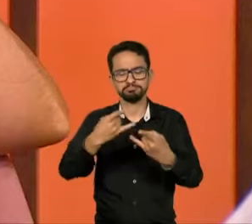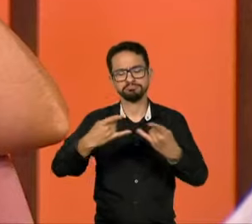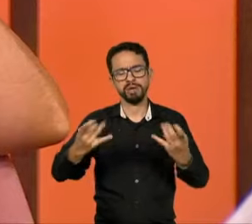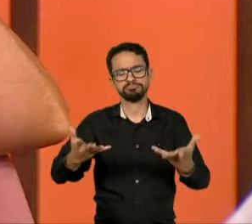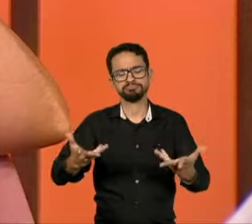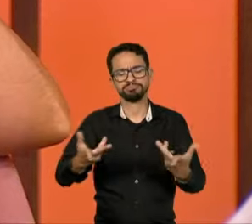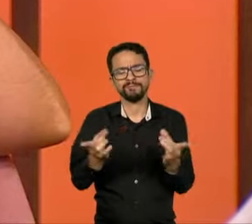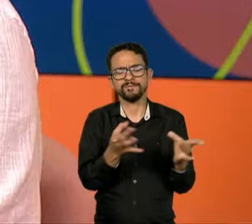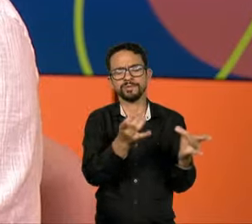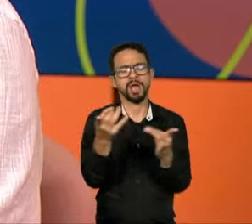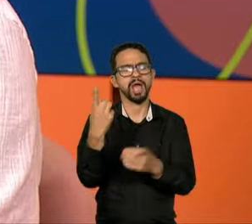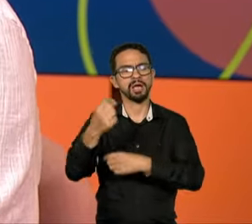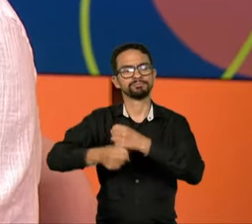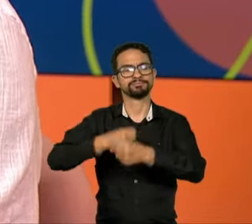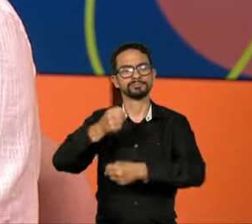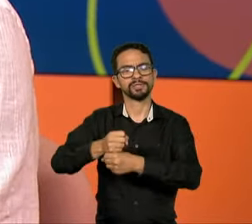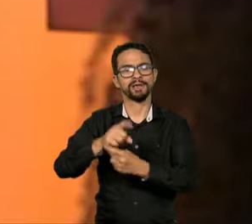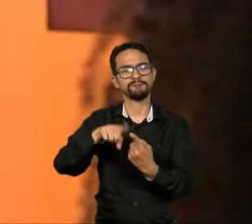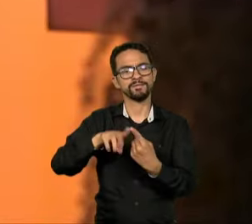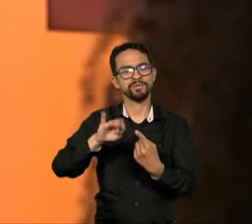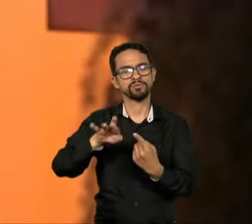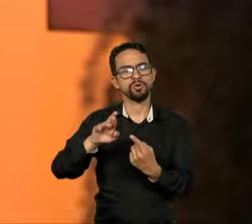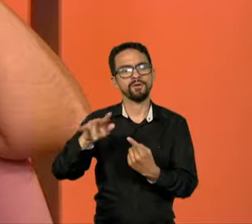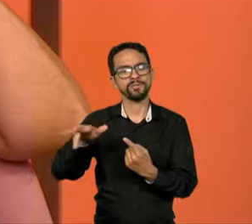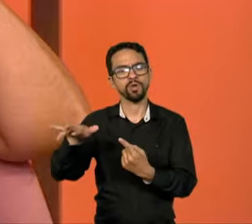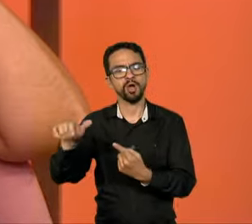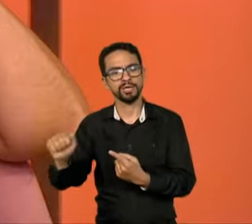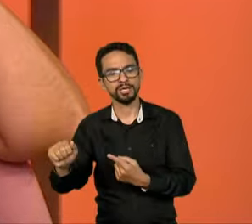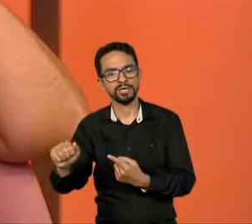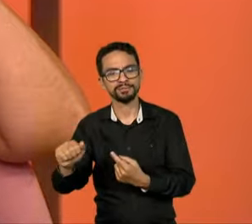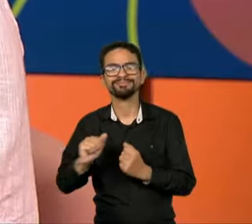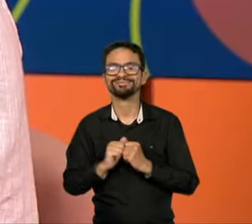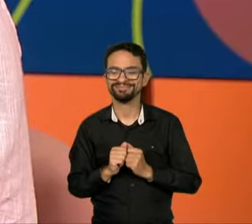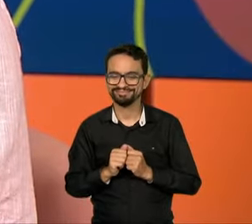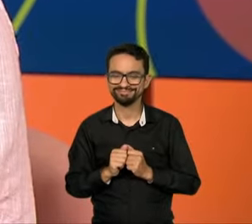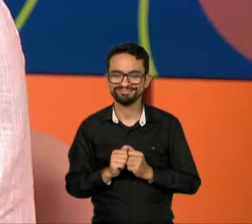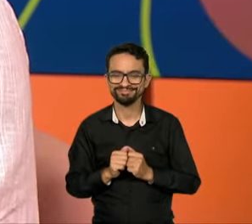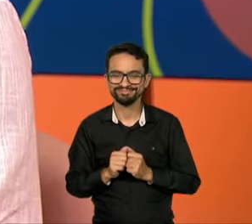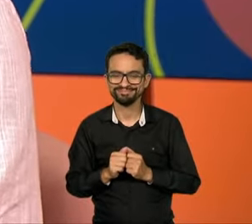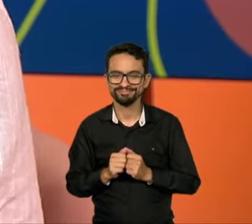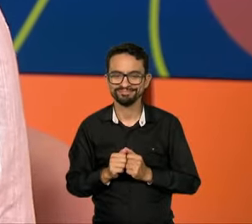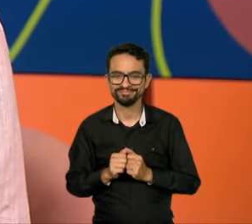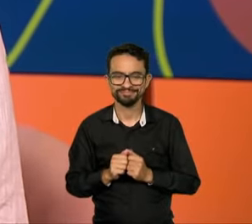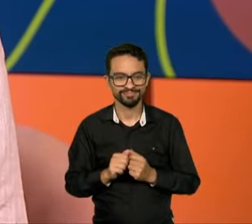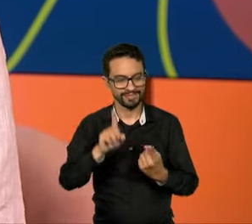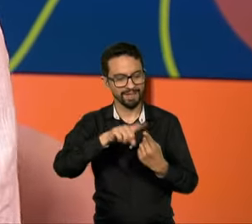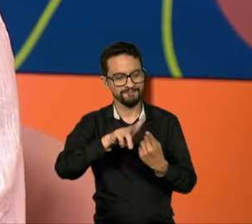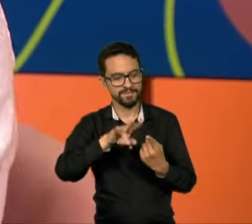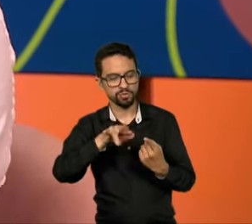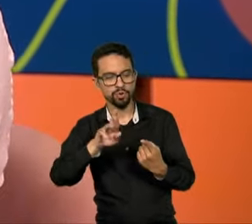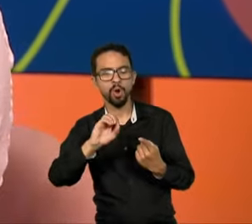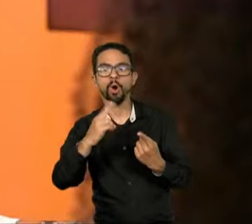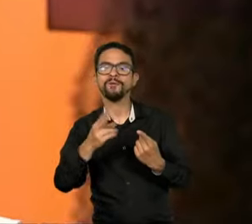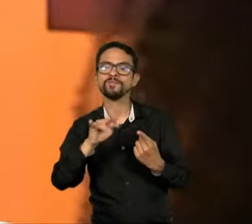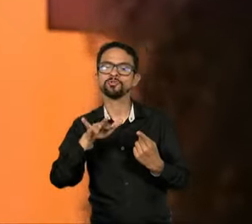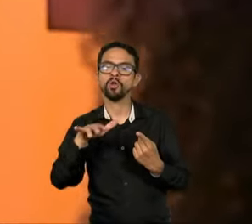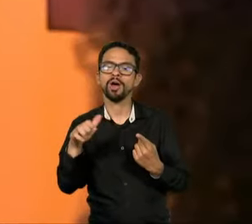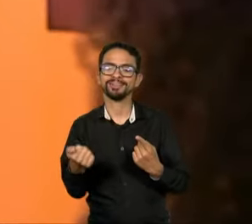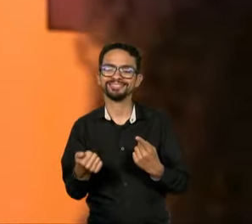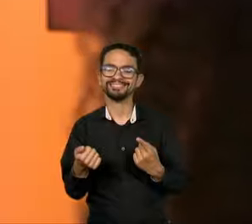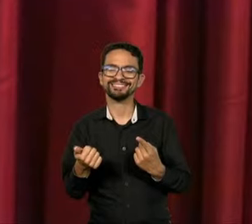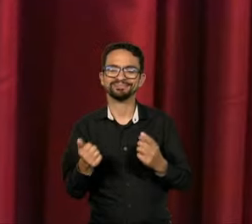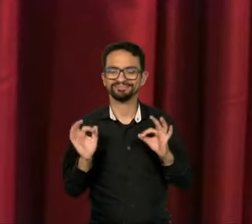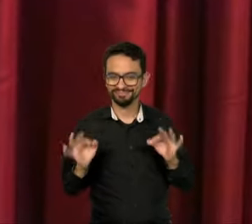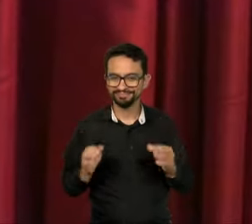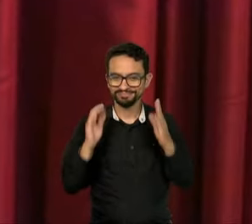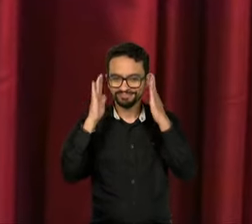Brasil no foi, ano. Foi, me lembro. Vitor ou Vitória. Ah, é, era, que legal. Ela era o Vitor ou Vitória e o personagem que era o Escada,